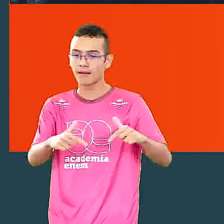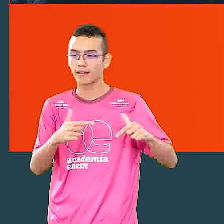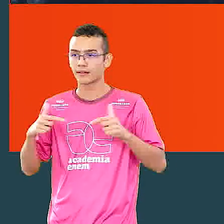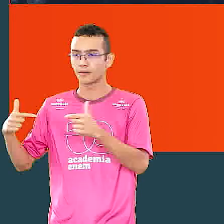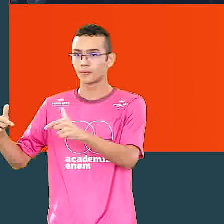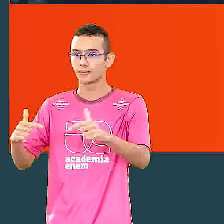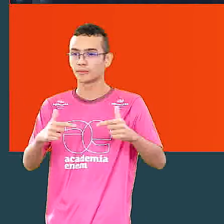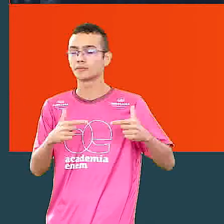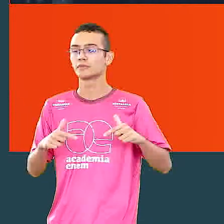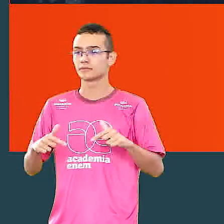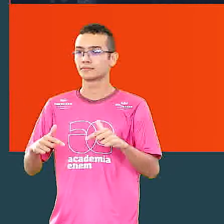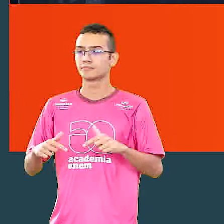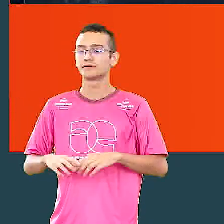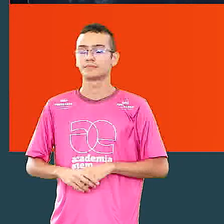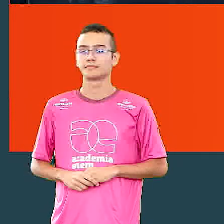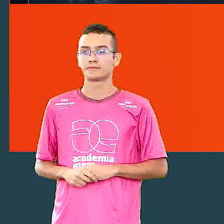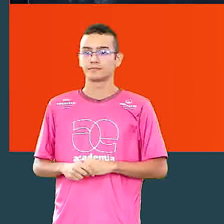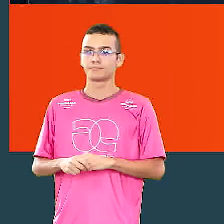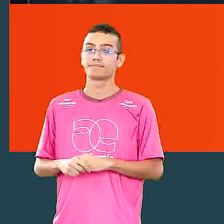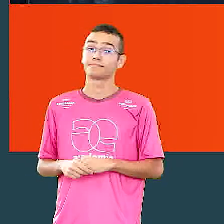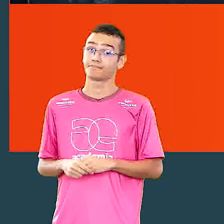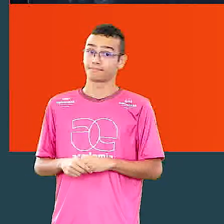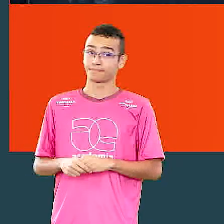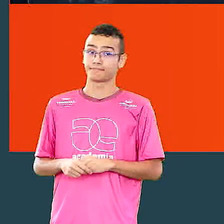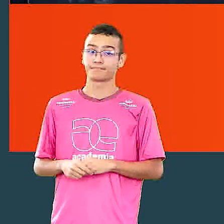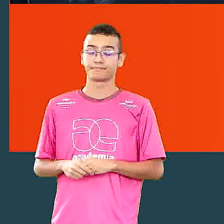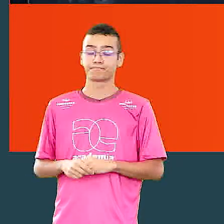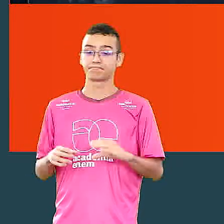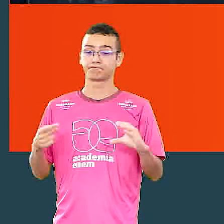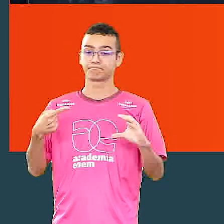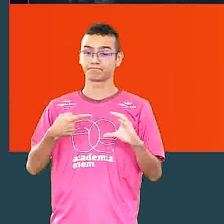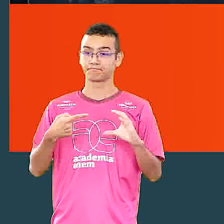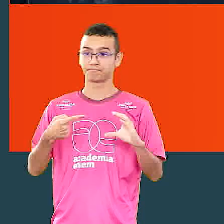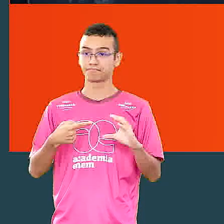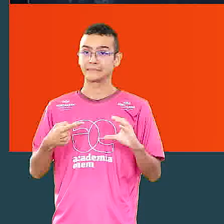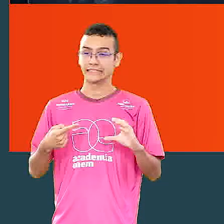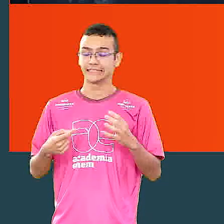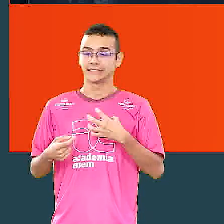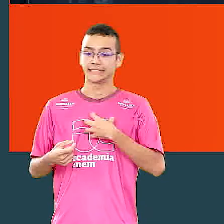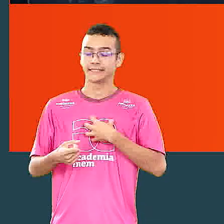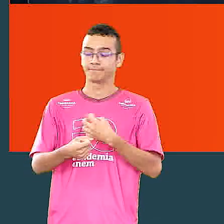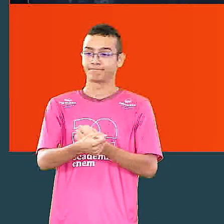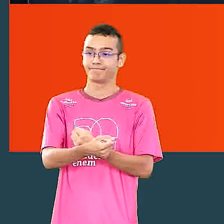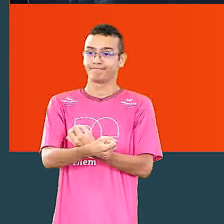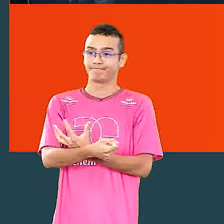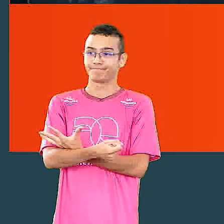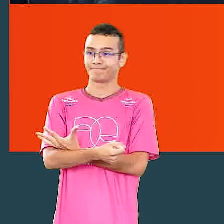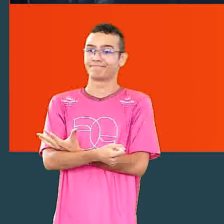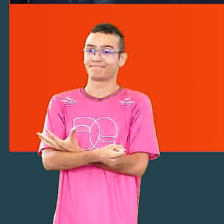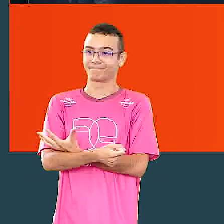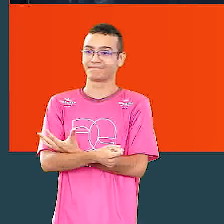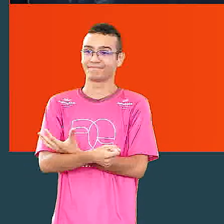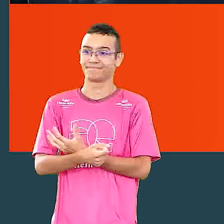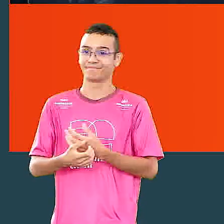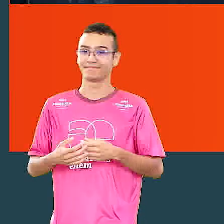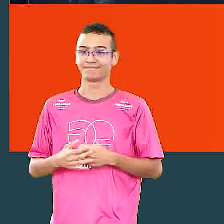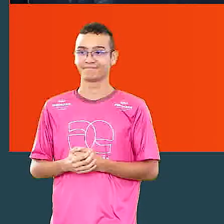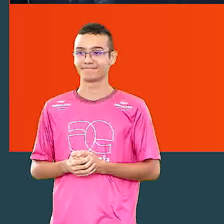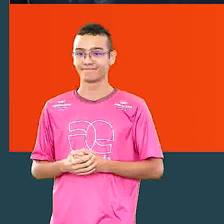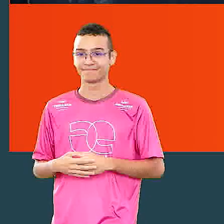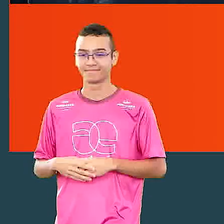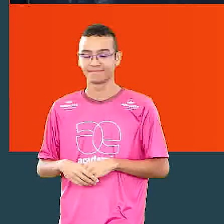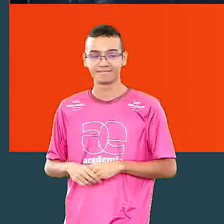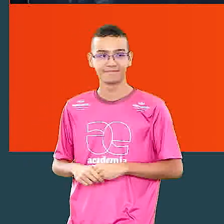Eita! Agora você olha para o item C e fala, meu Deus, que emoção. já toca a Internacional Comunista para